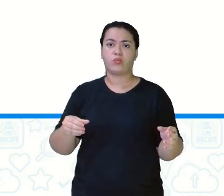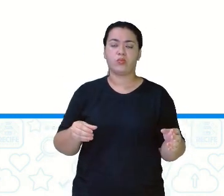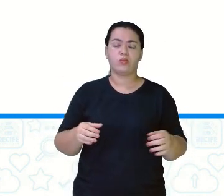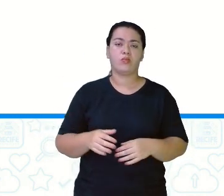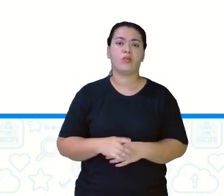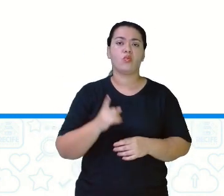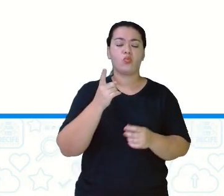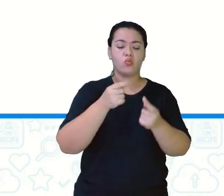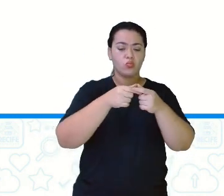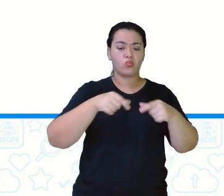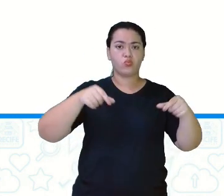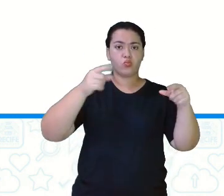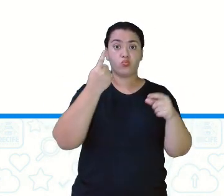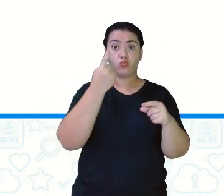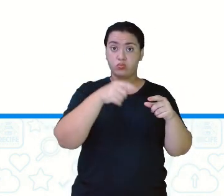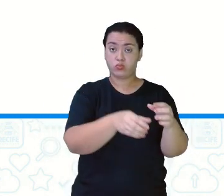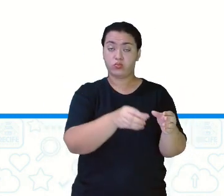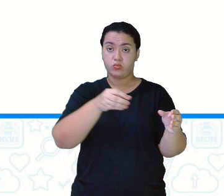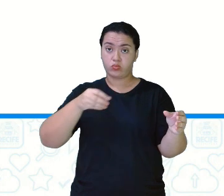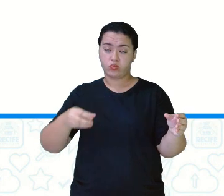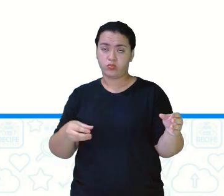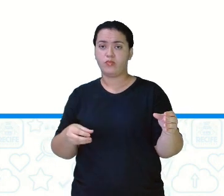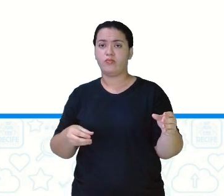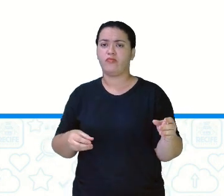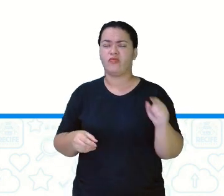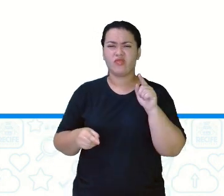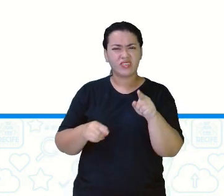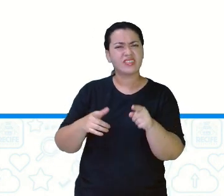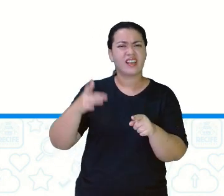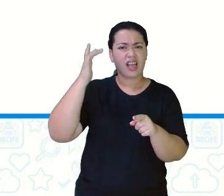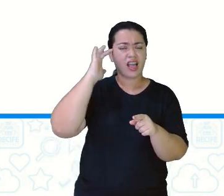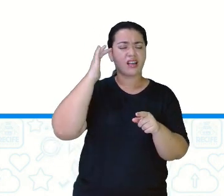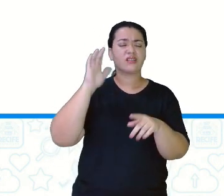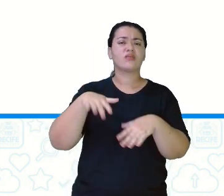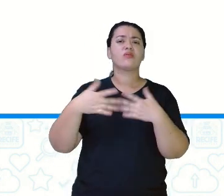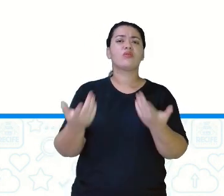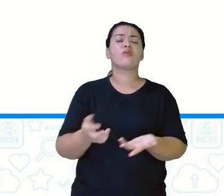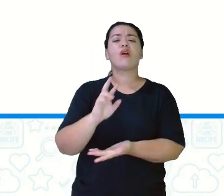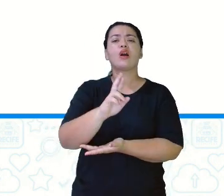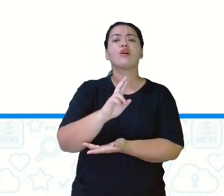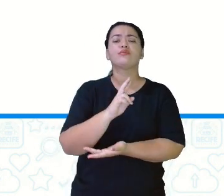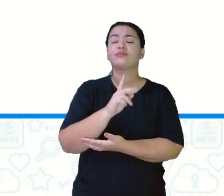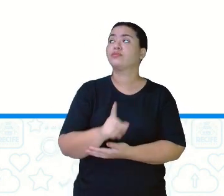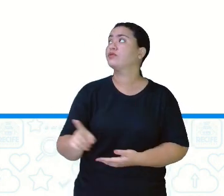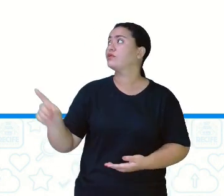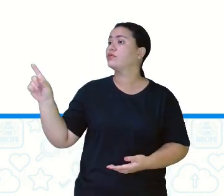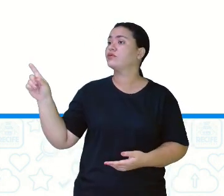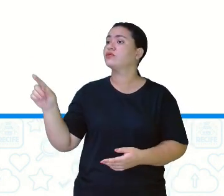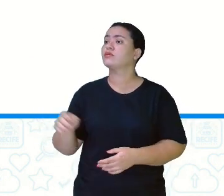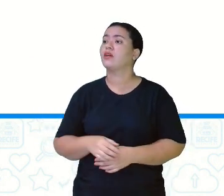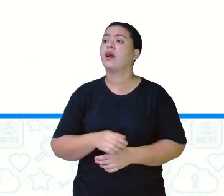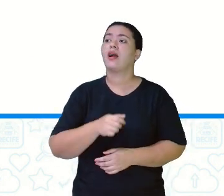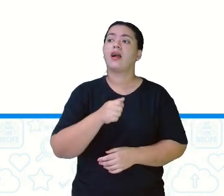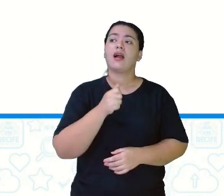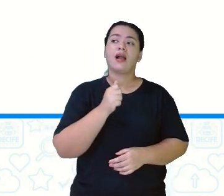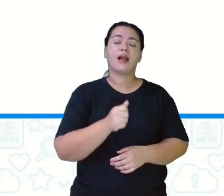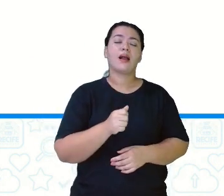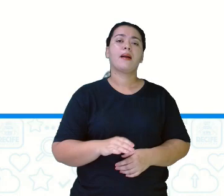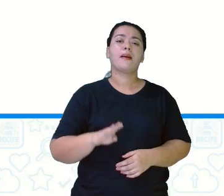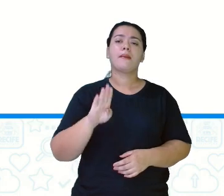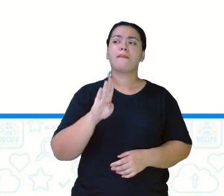uma parte dessa melancia, só uma, você acha que a resposta é 1/2, 4/4